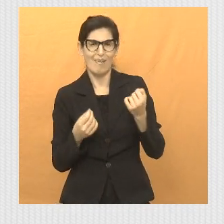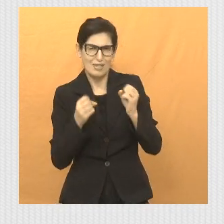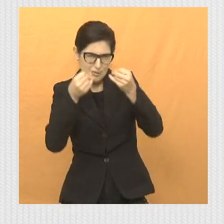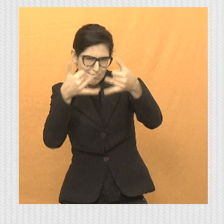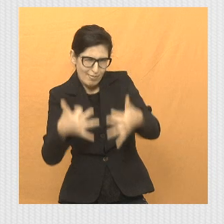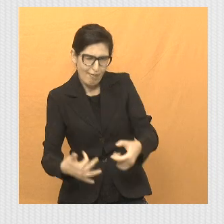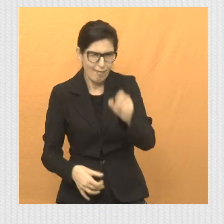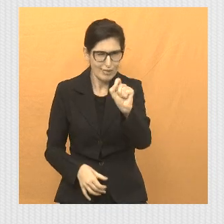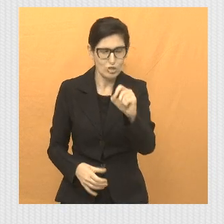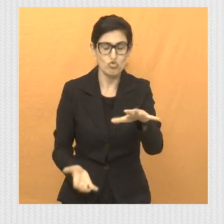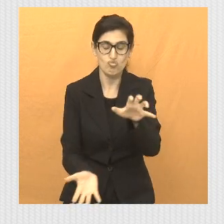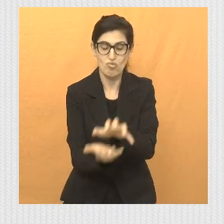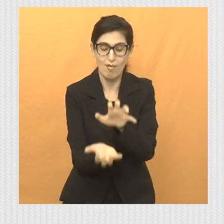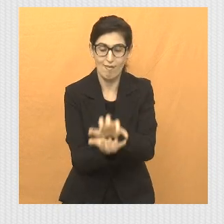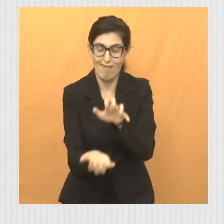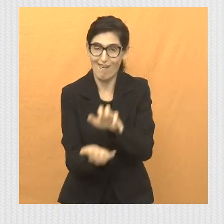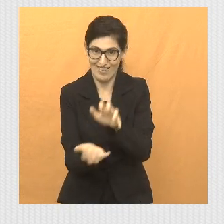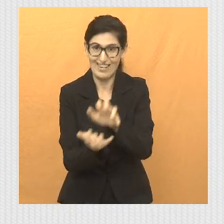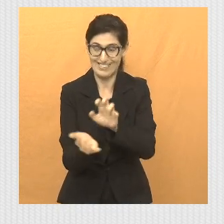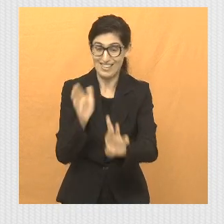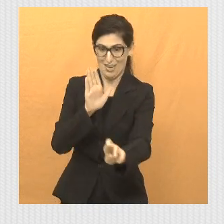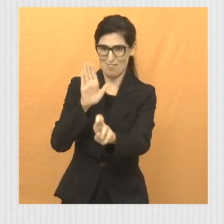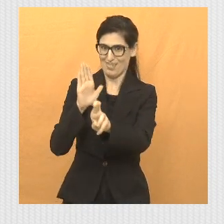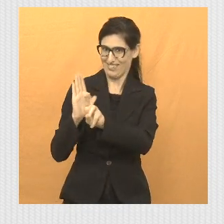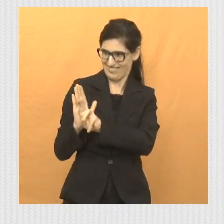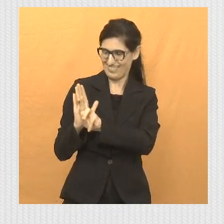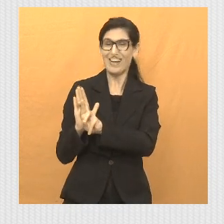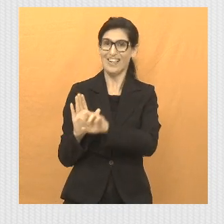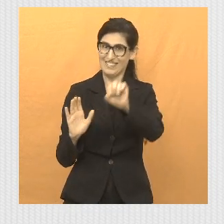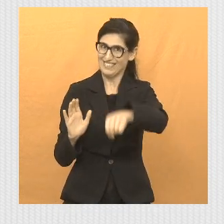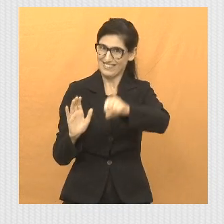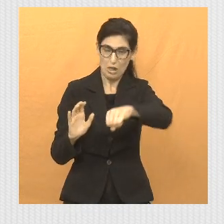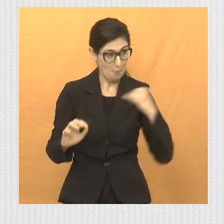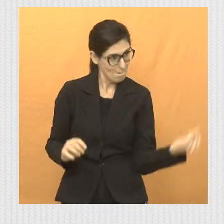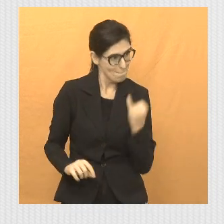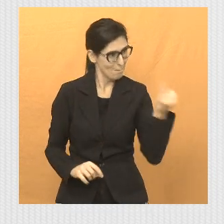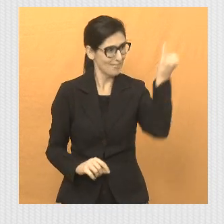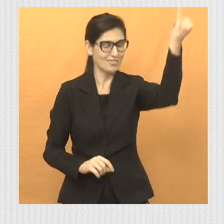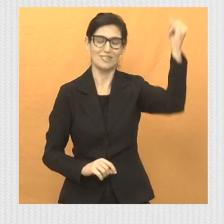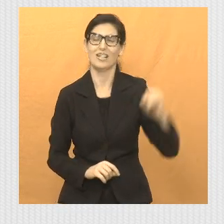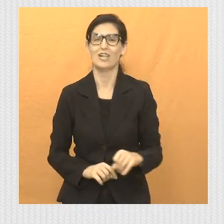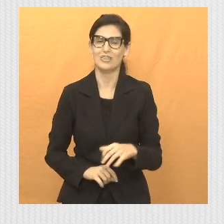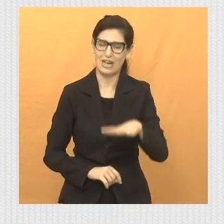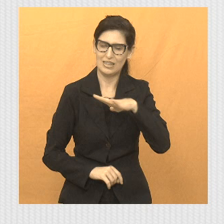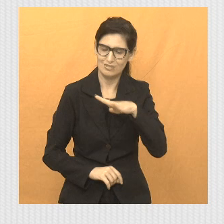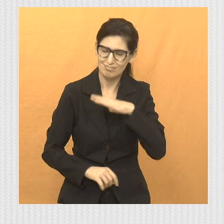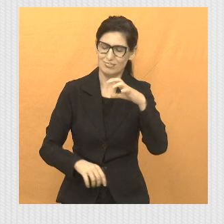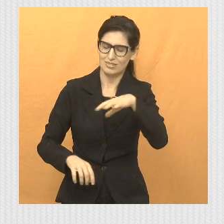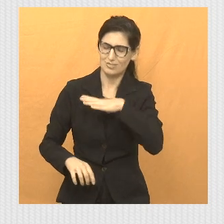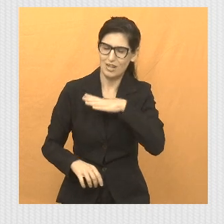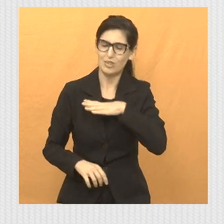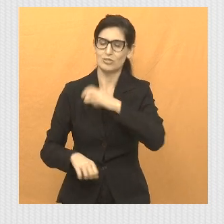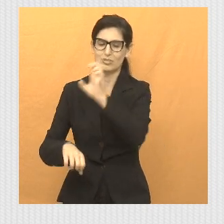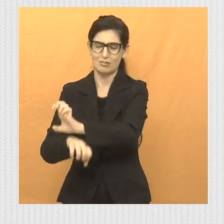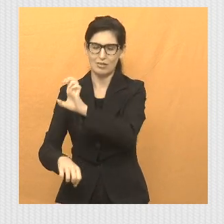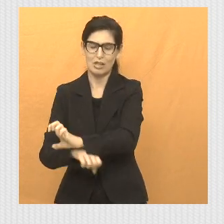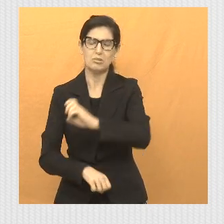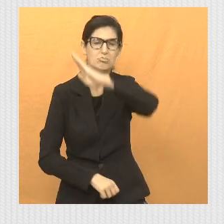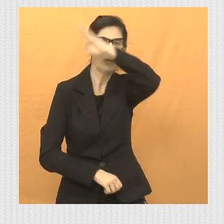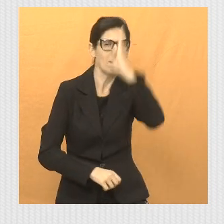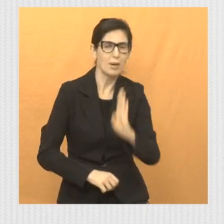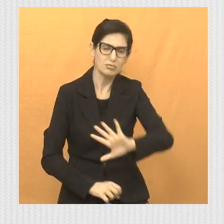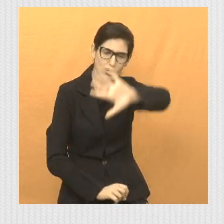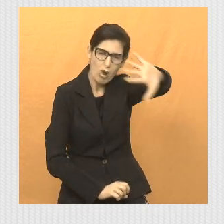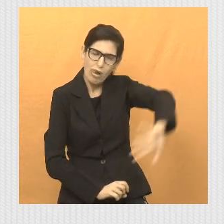Jacareí terá representatividade nas etapas regional, estadual e nacional